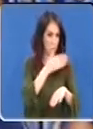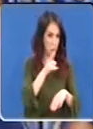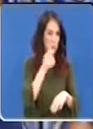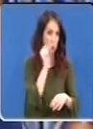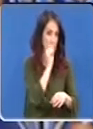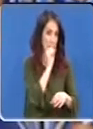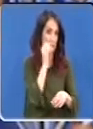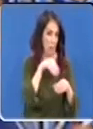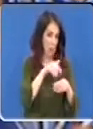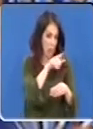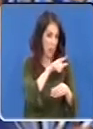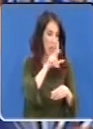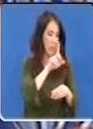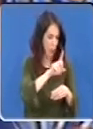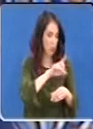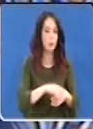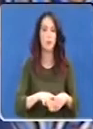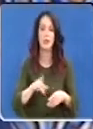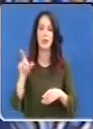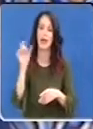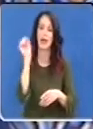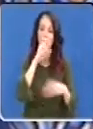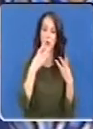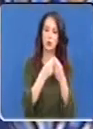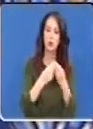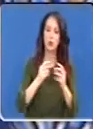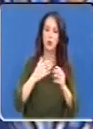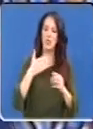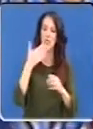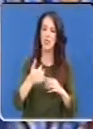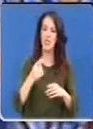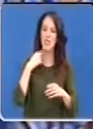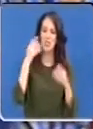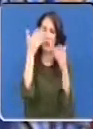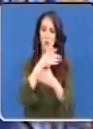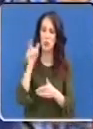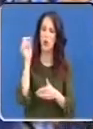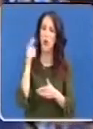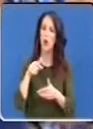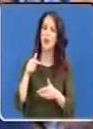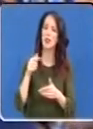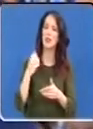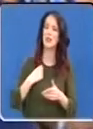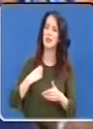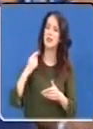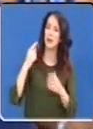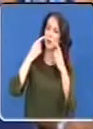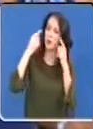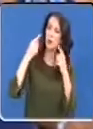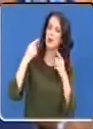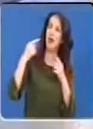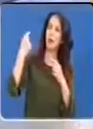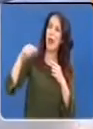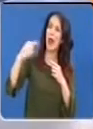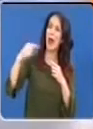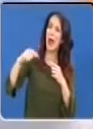e ela, acabou por tocar connosco lá no programa. E depois eu convidei logo, acho que foi logo nessa noite, acho eu. Convidei logo, olha, sábado temos um concerto, não sei onde, queres vir